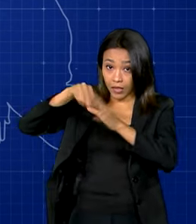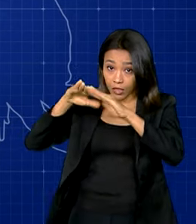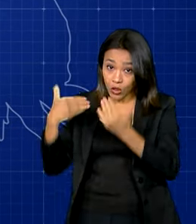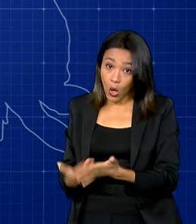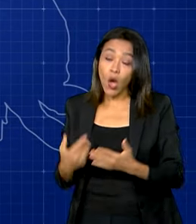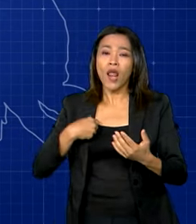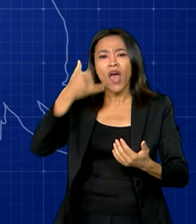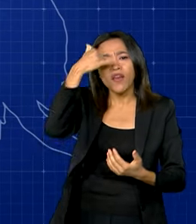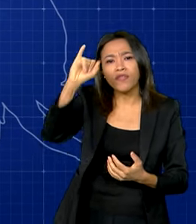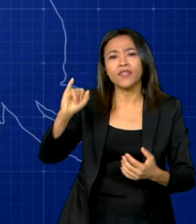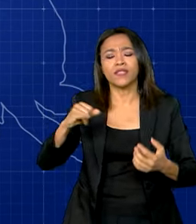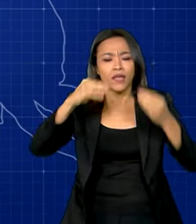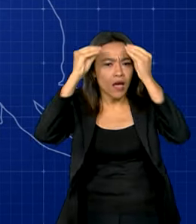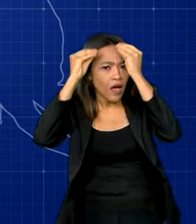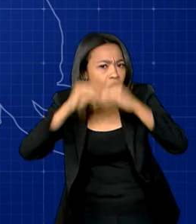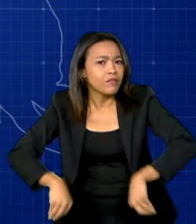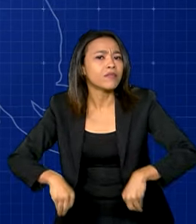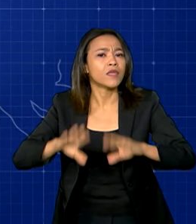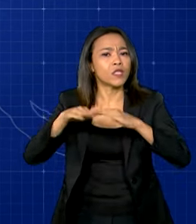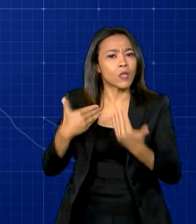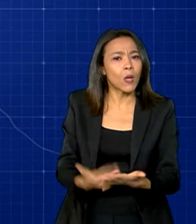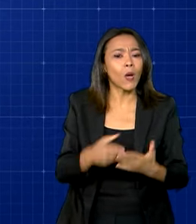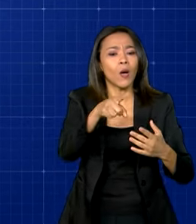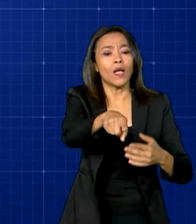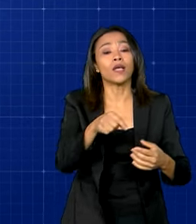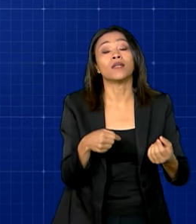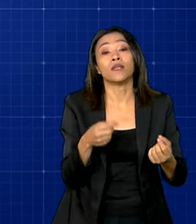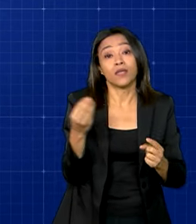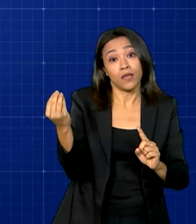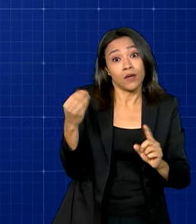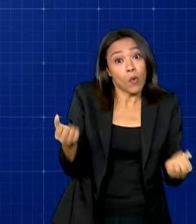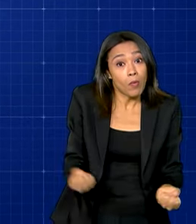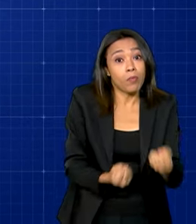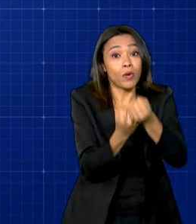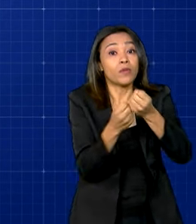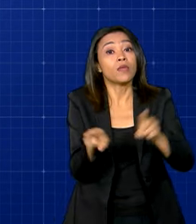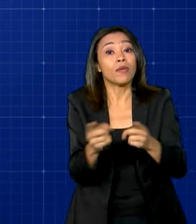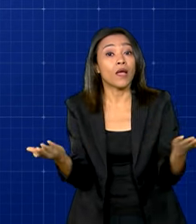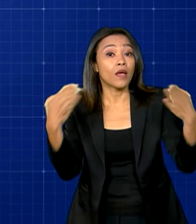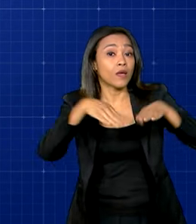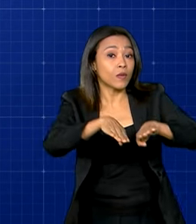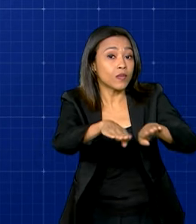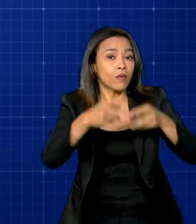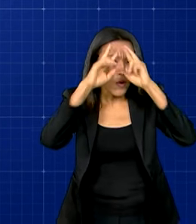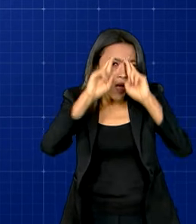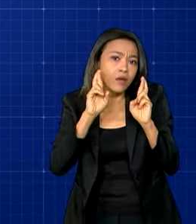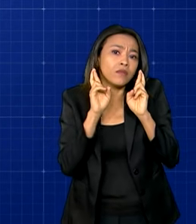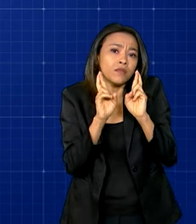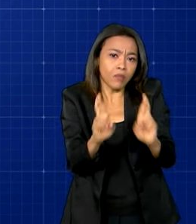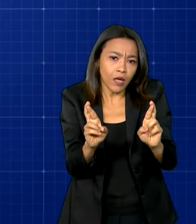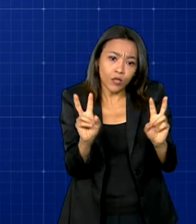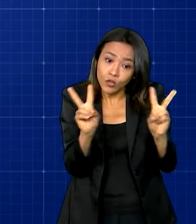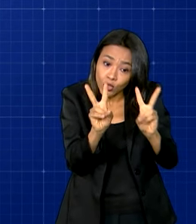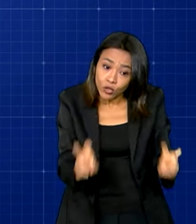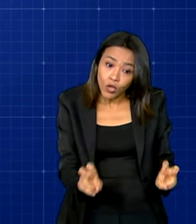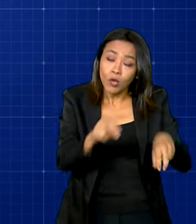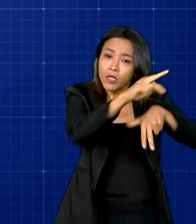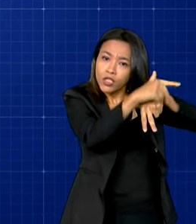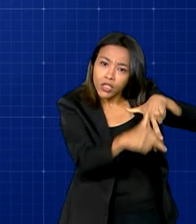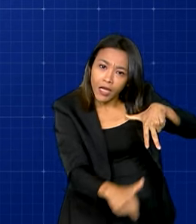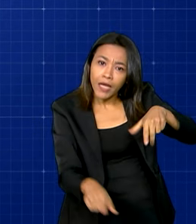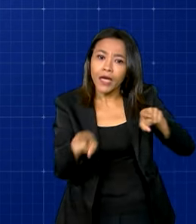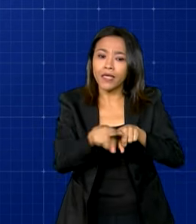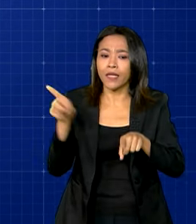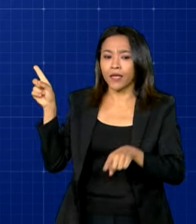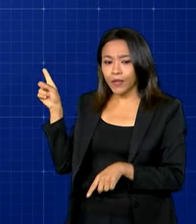social da evasão escolar e Universitária além da promoção da inclusão e do respeito às questões de gênero orientação